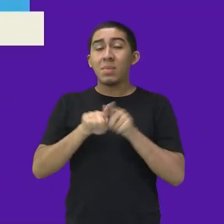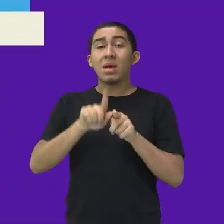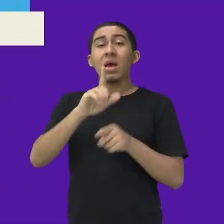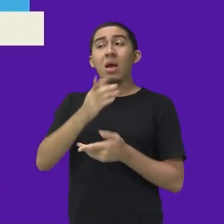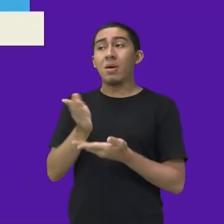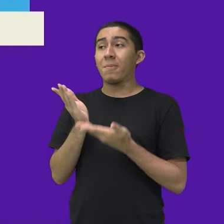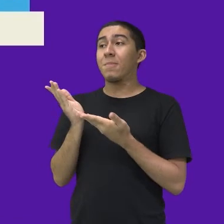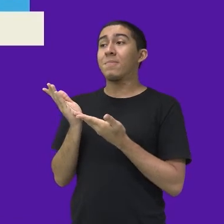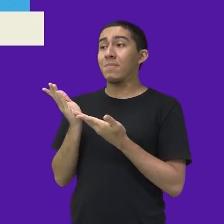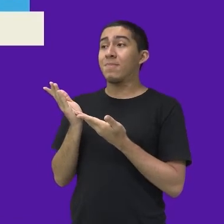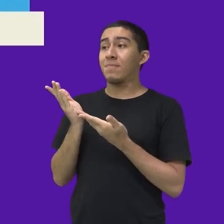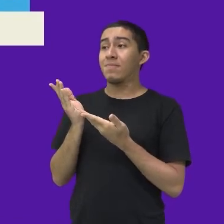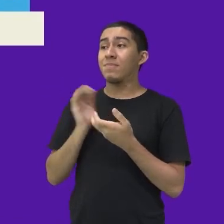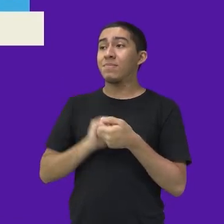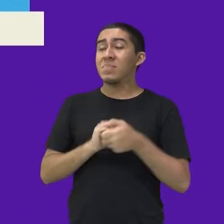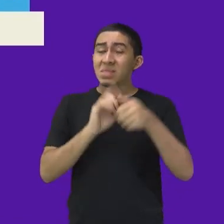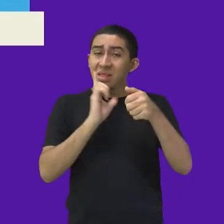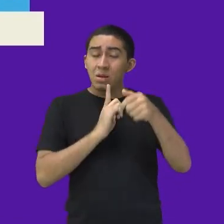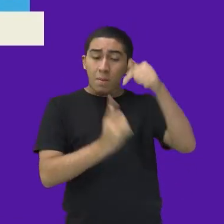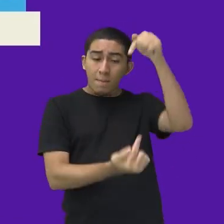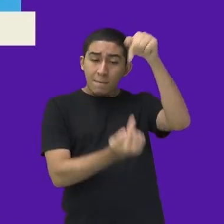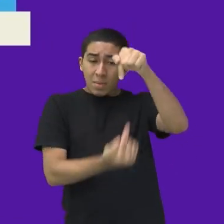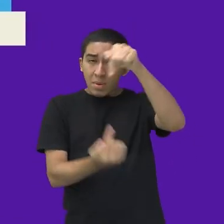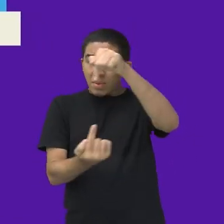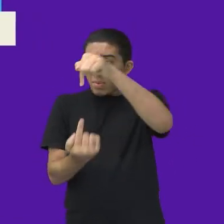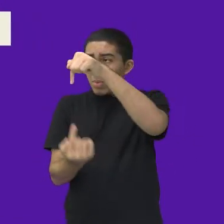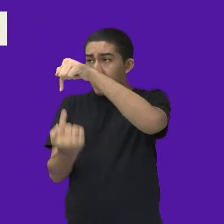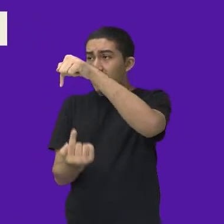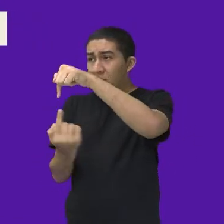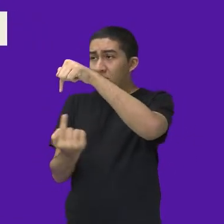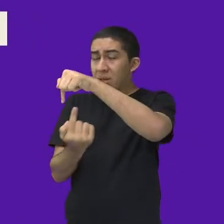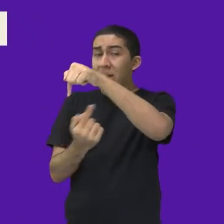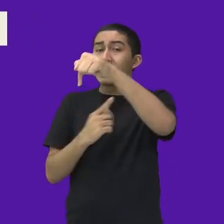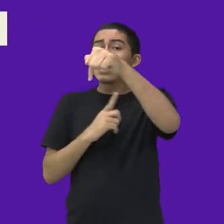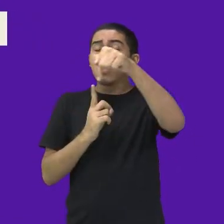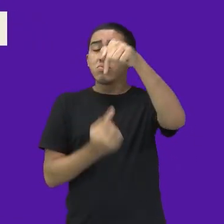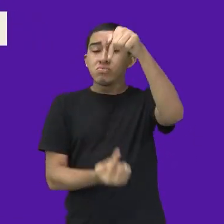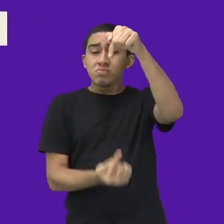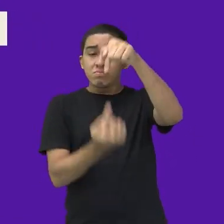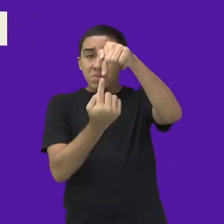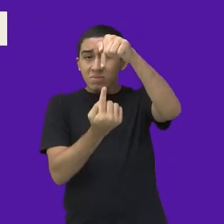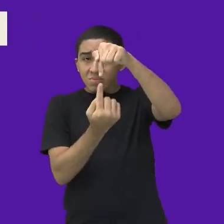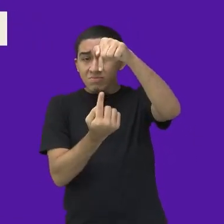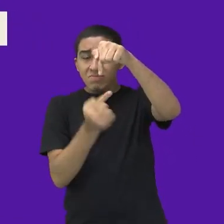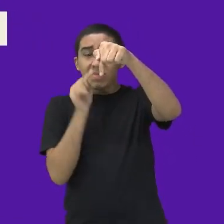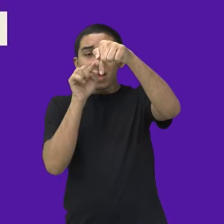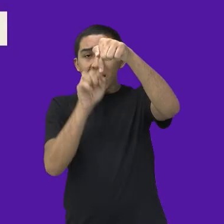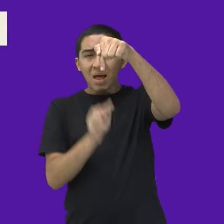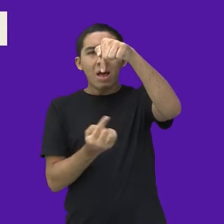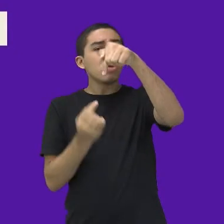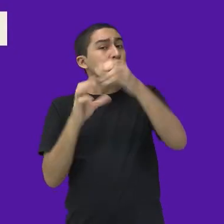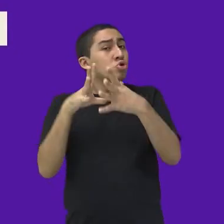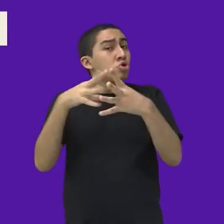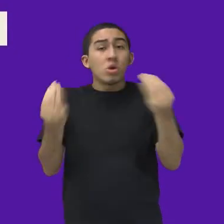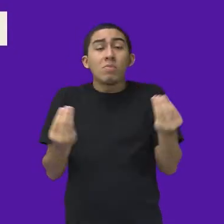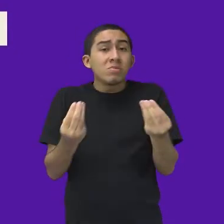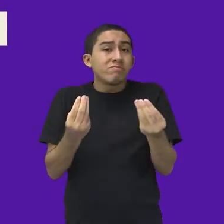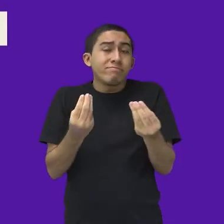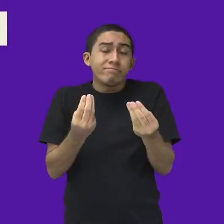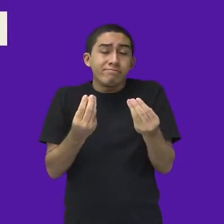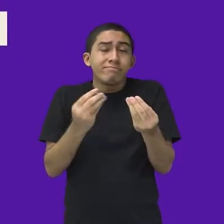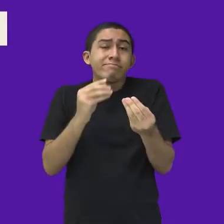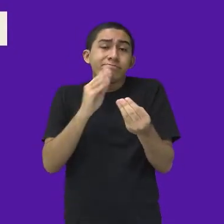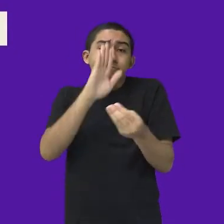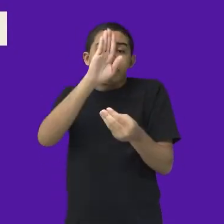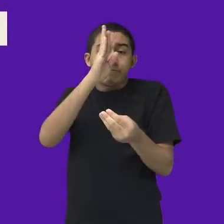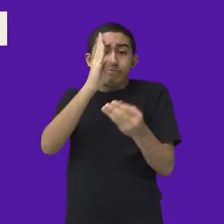que tem a sequência original e aparece a sequência mutante, some, ela é deletada, deleção